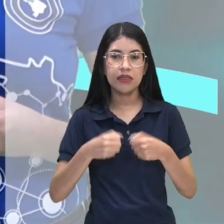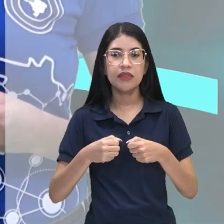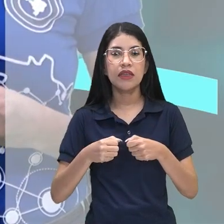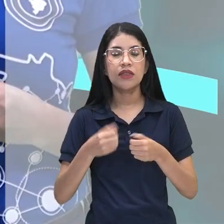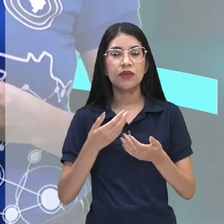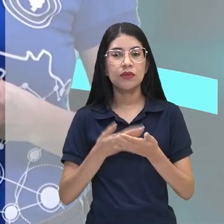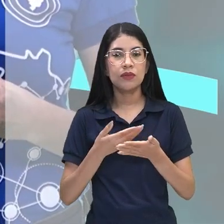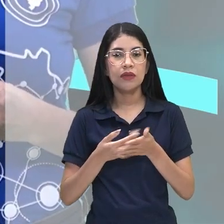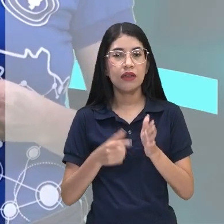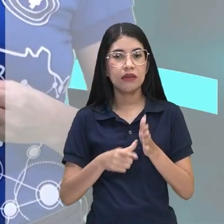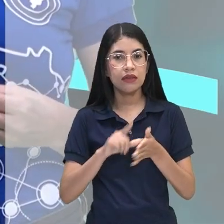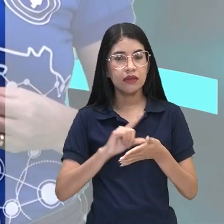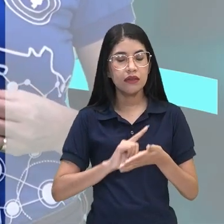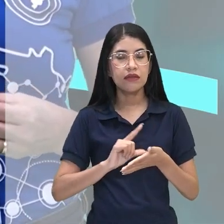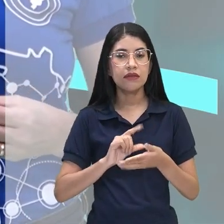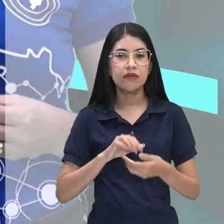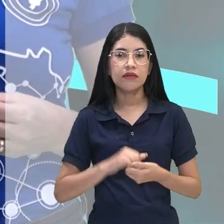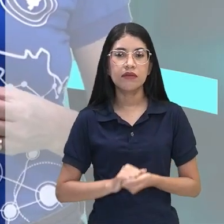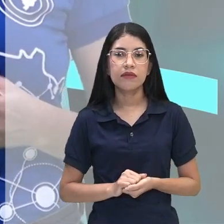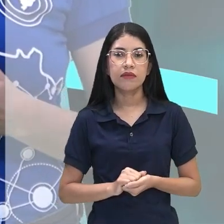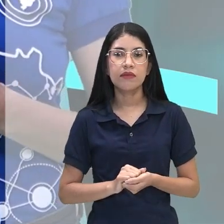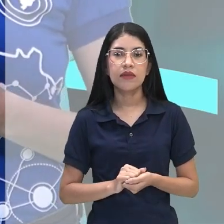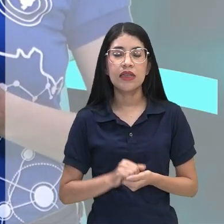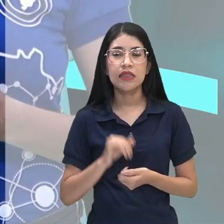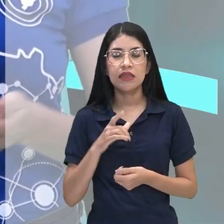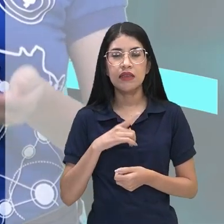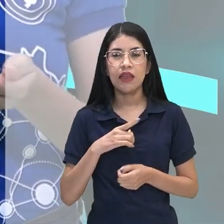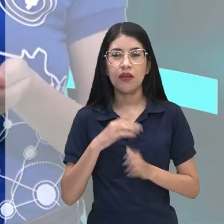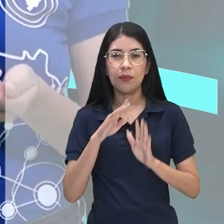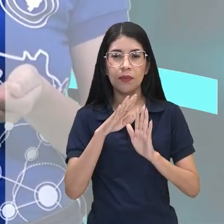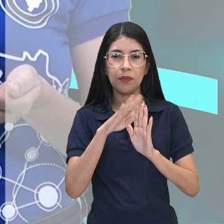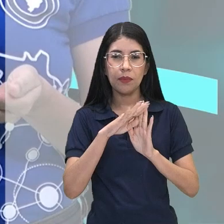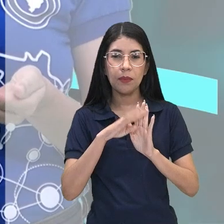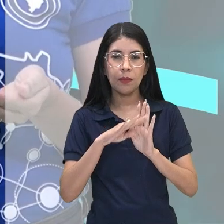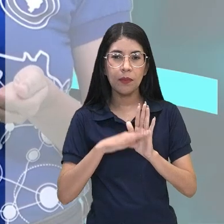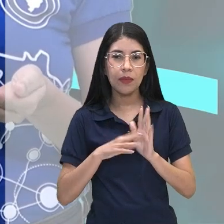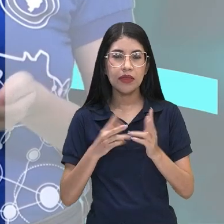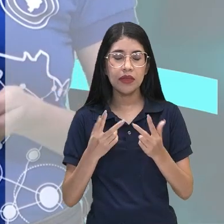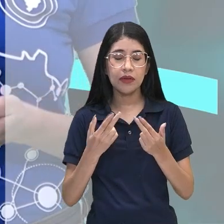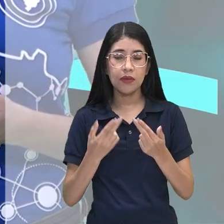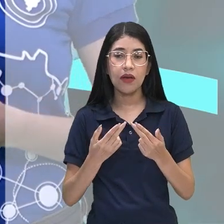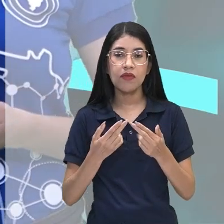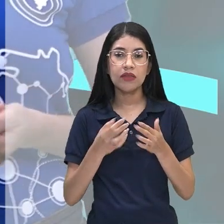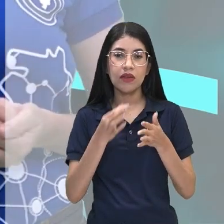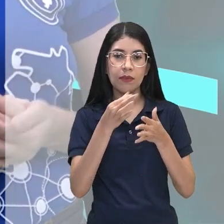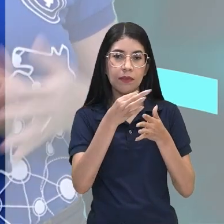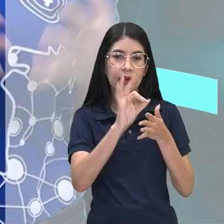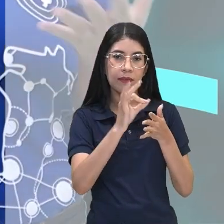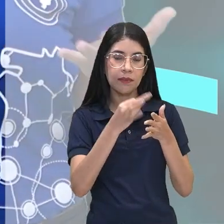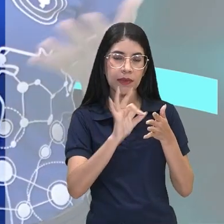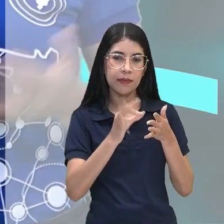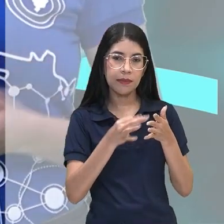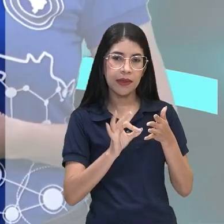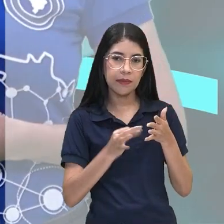com bastante antecedência. Se você tiver uma listinha como essa, você só vai dando ok, não é?